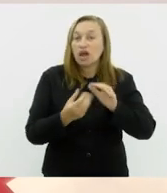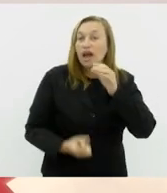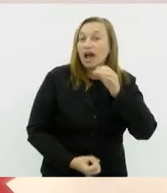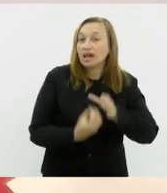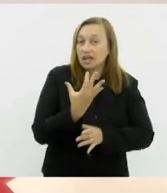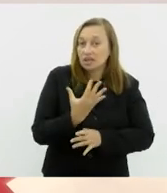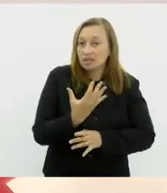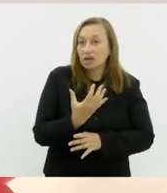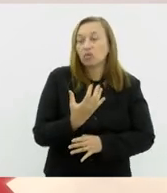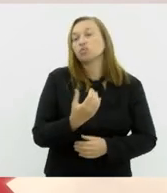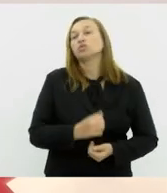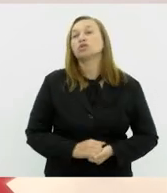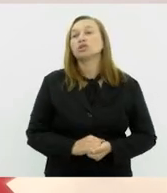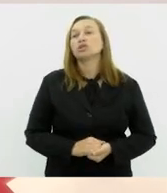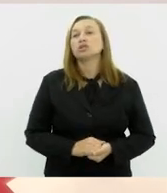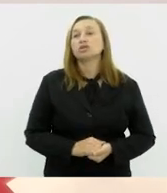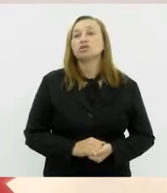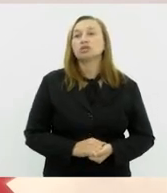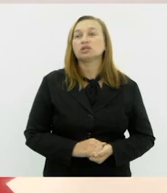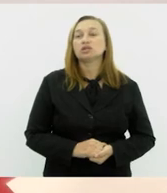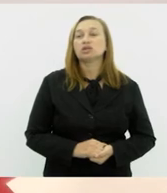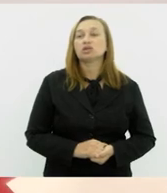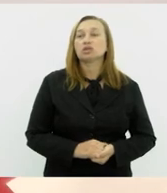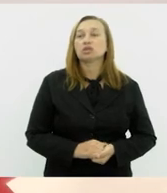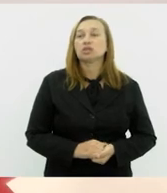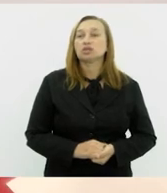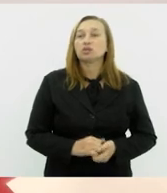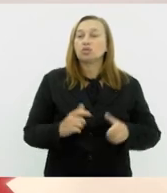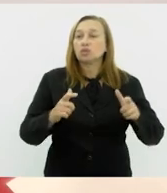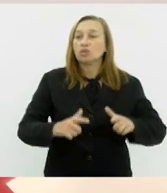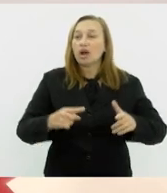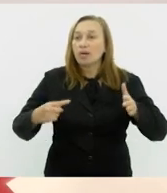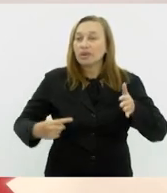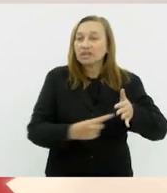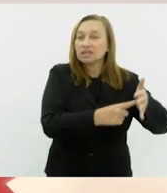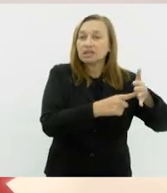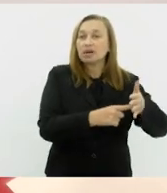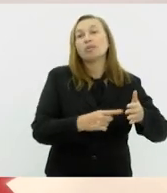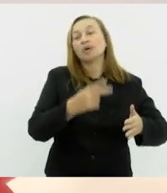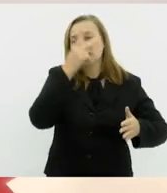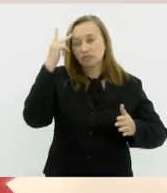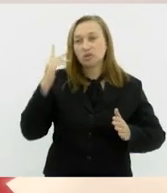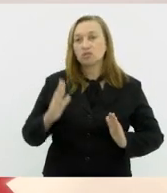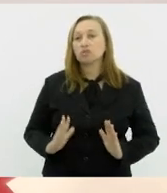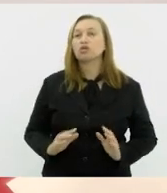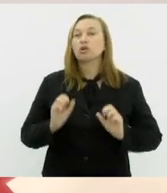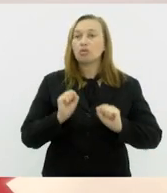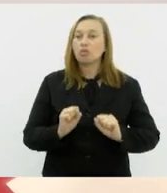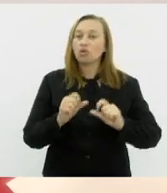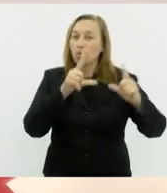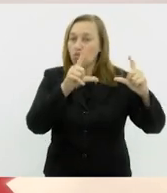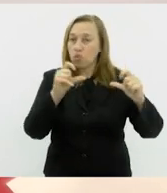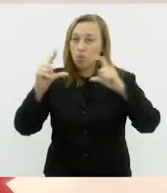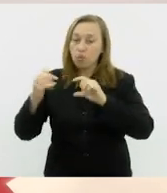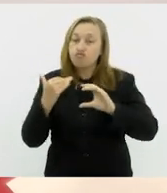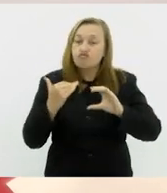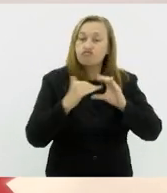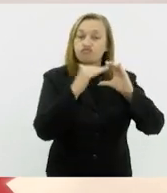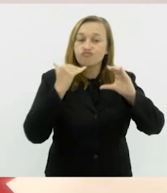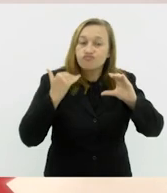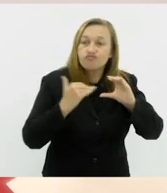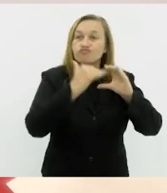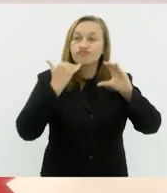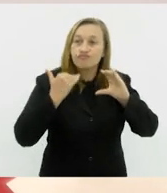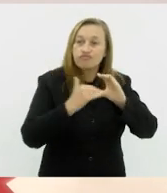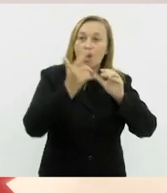criação de um canal de denúncia para que os moradores possam fotografar, mandar